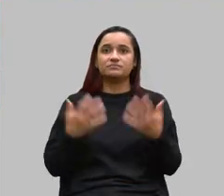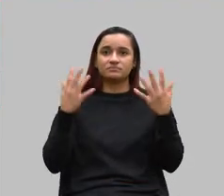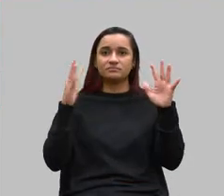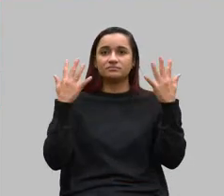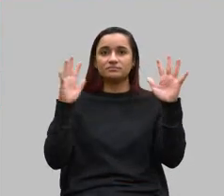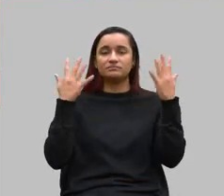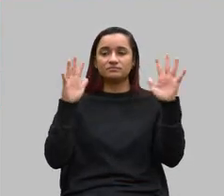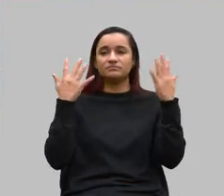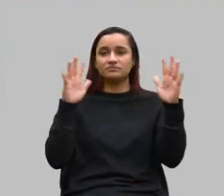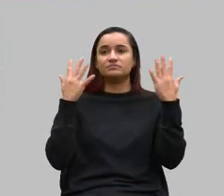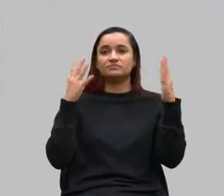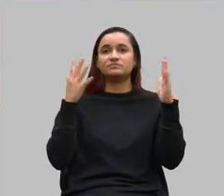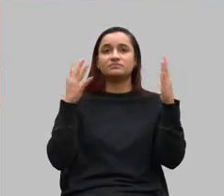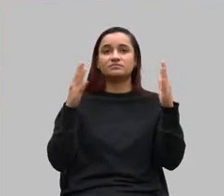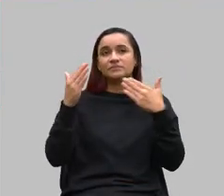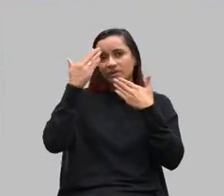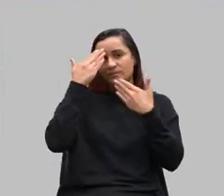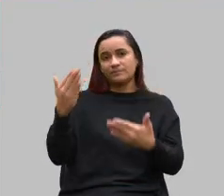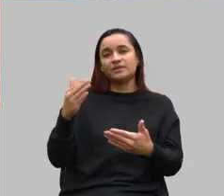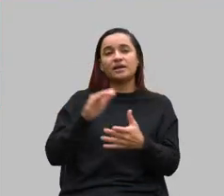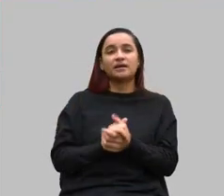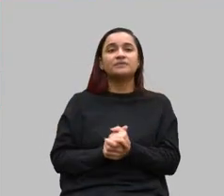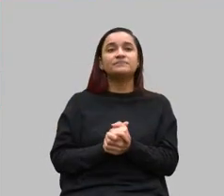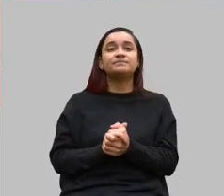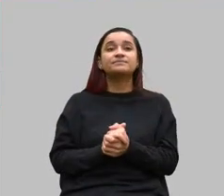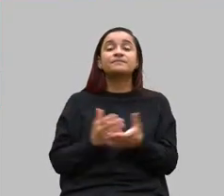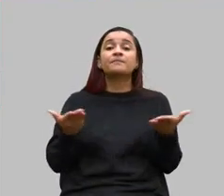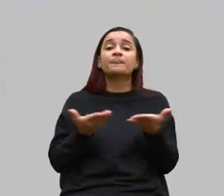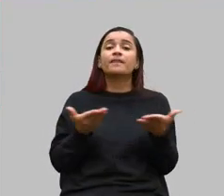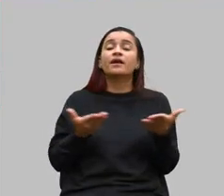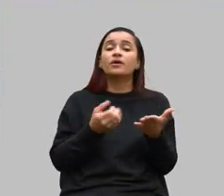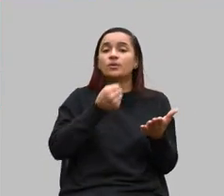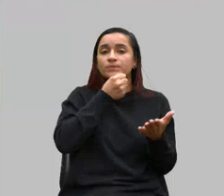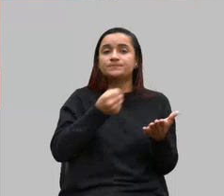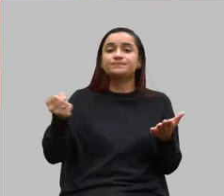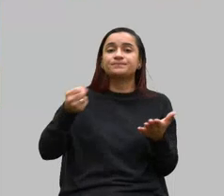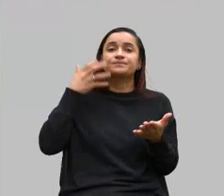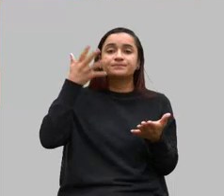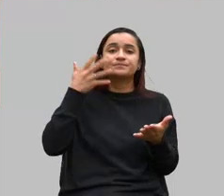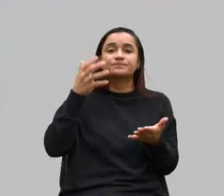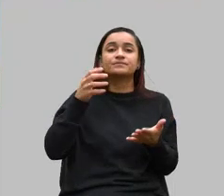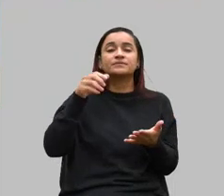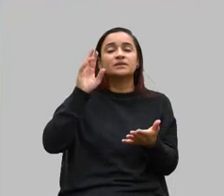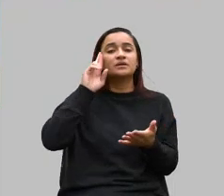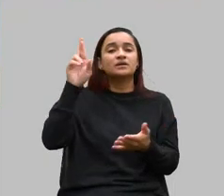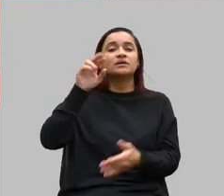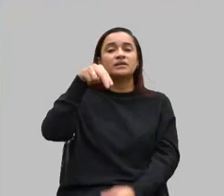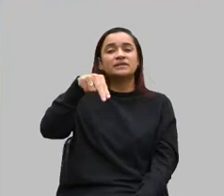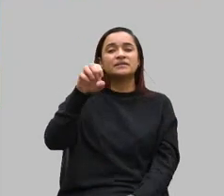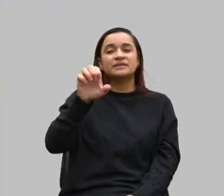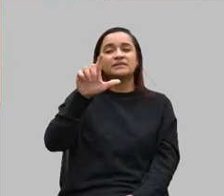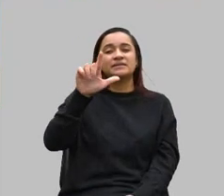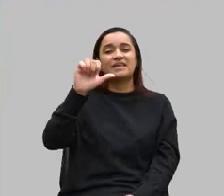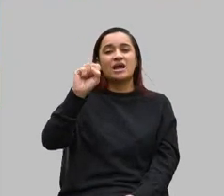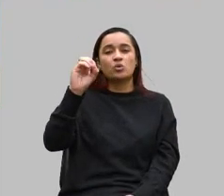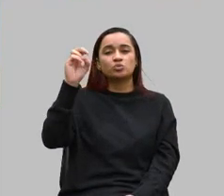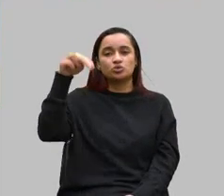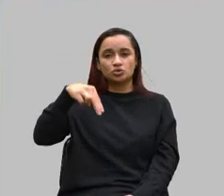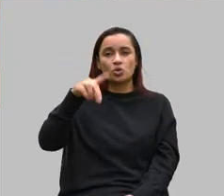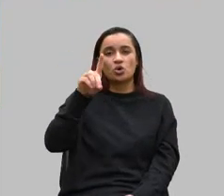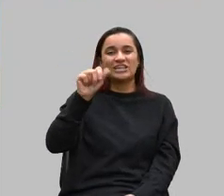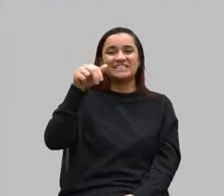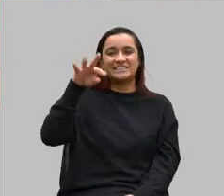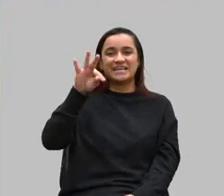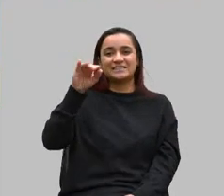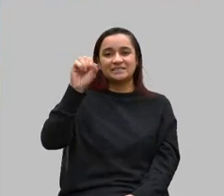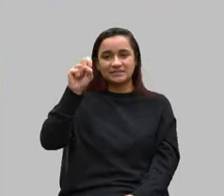obrigado del linho ouviremos agora a consideração do Senor Nelson Dantas presidente da comissão técnica